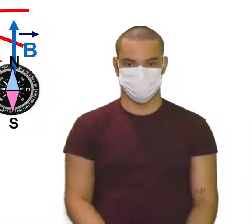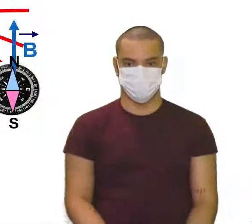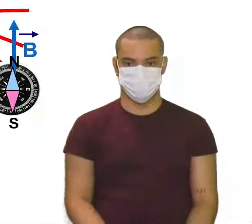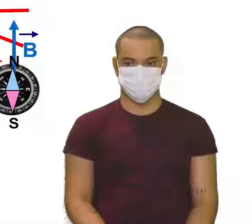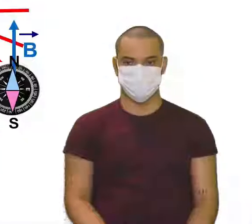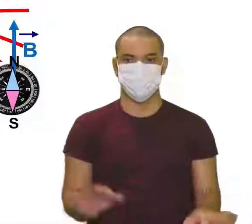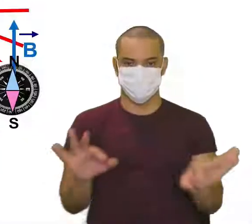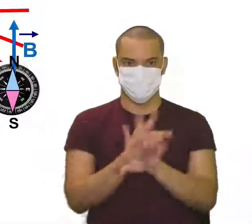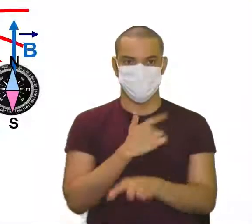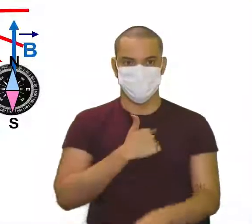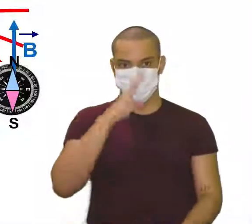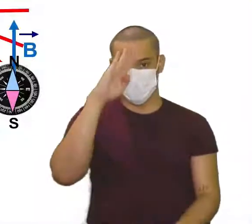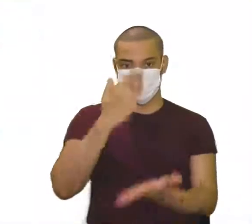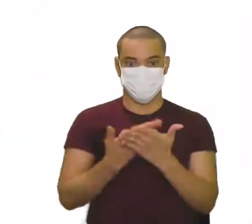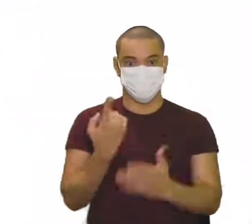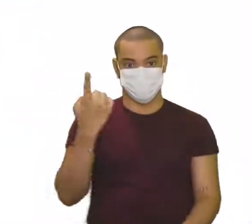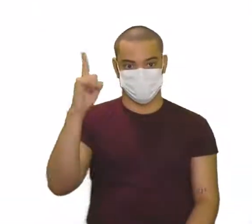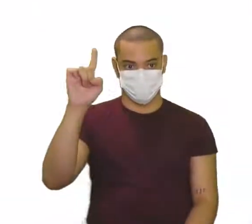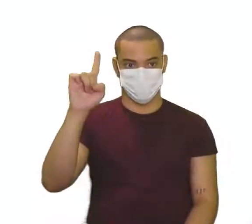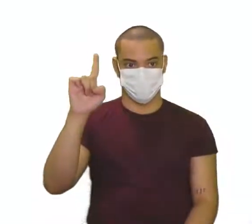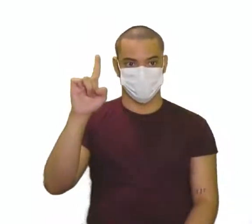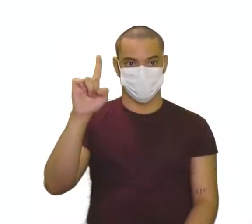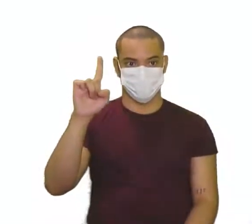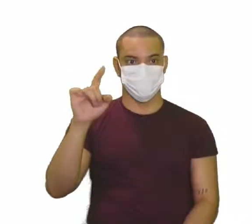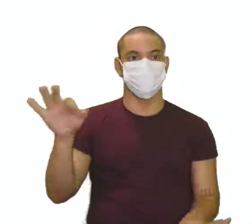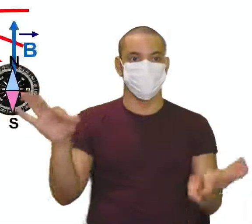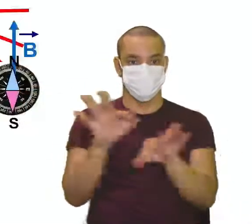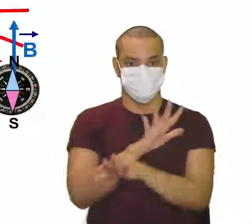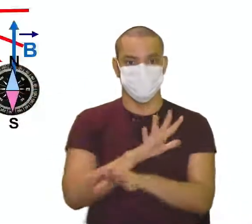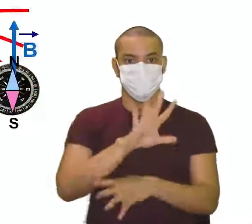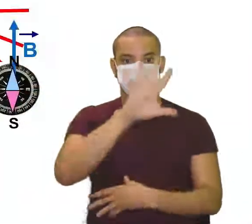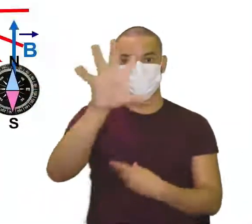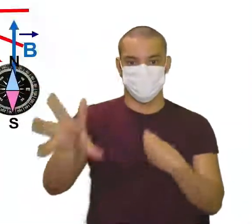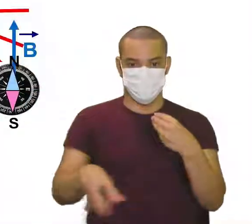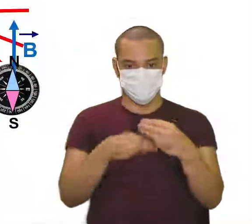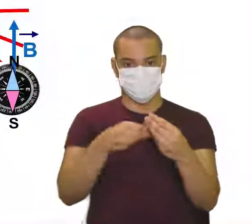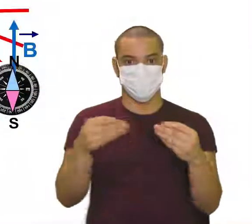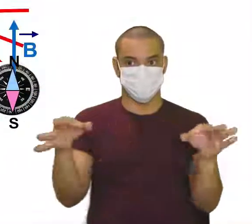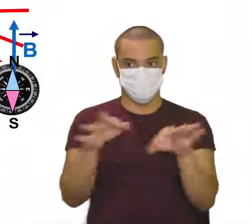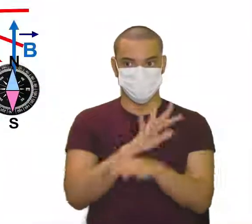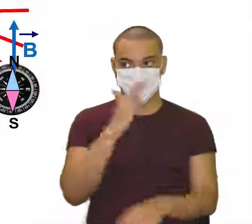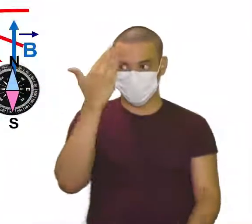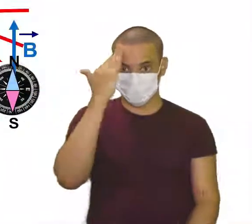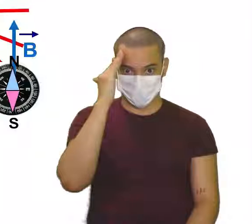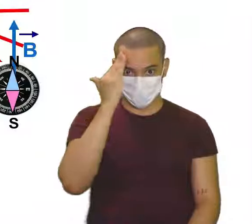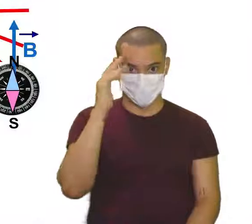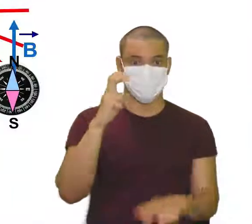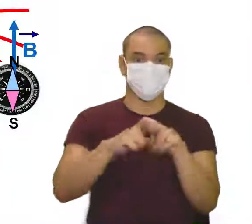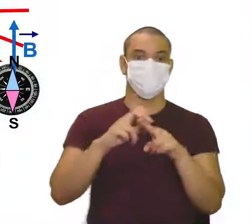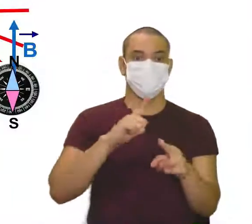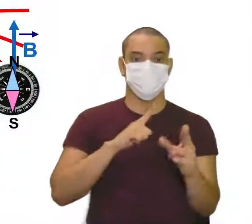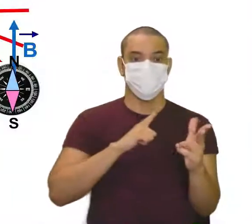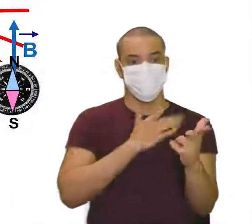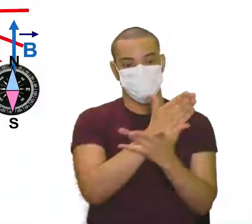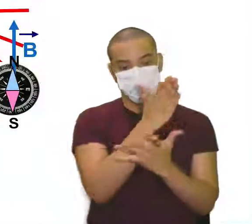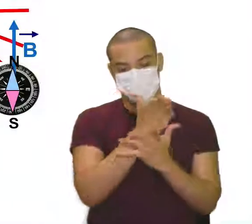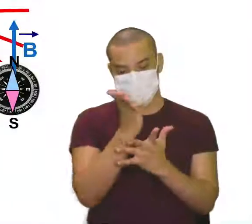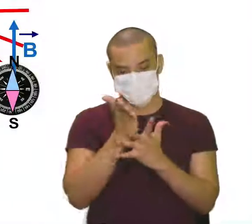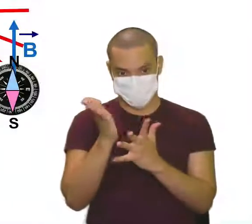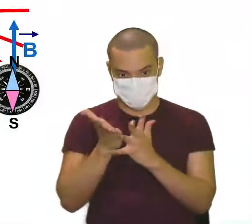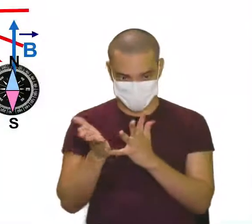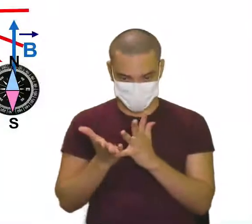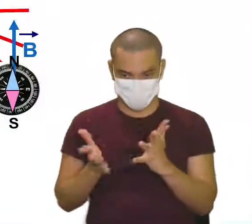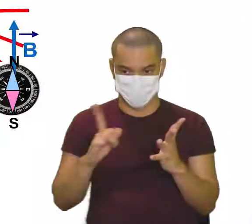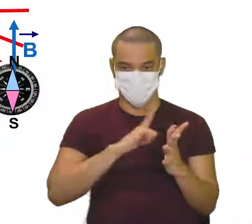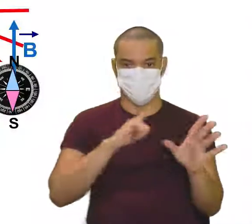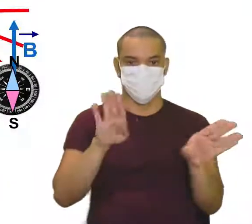Pronto, acho que essa foi a última. Ah, não, tem mais uma ali. Ah, tá aqui. Aí, fechou. Entendido, pessoal? Então, nós temos as linhas, nós